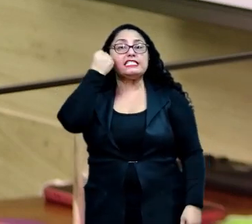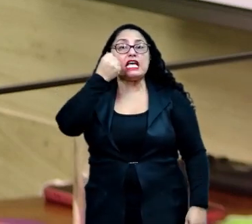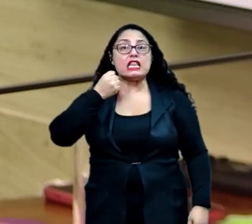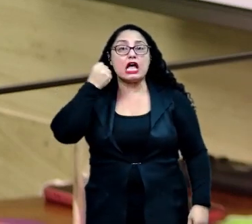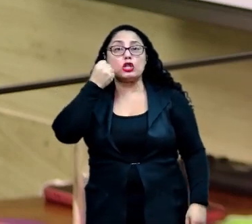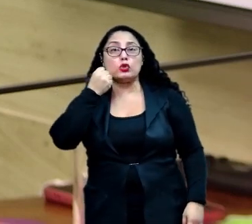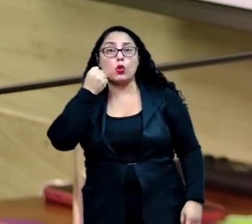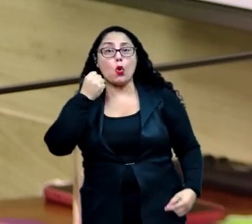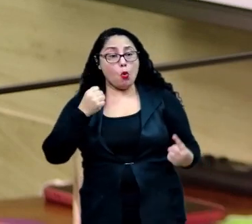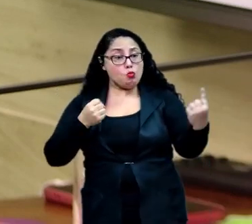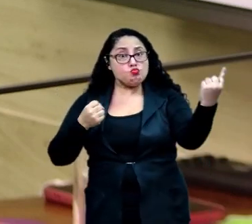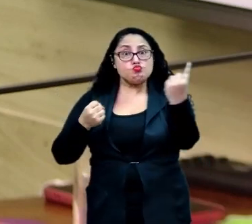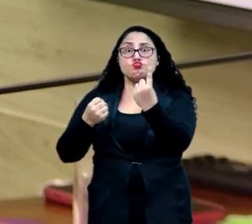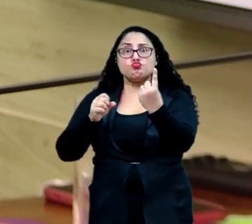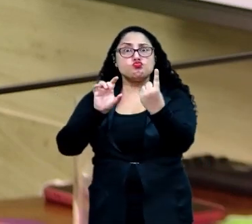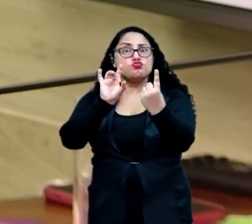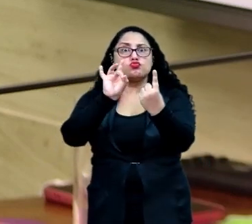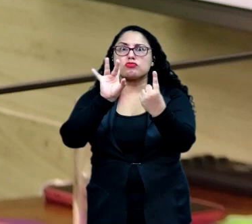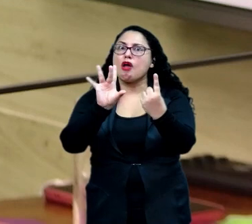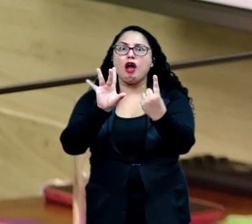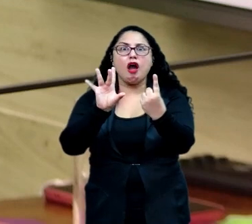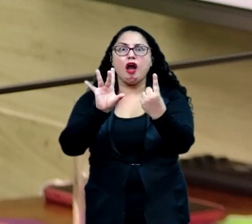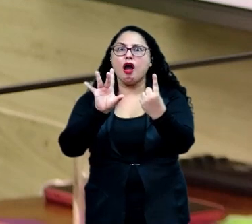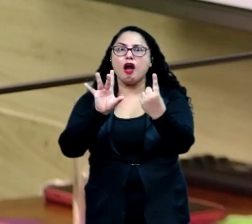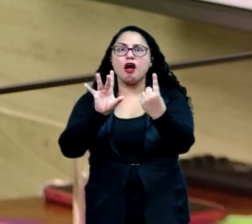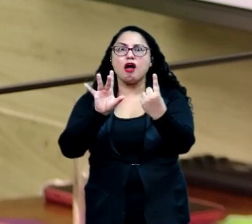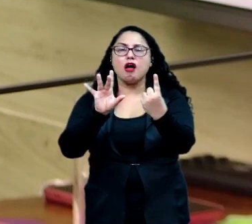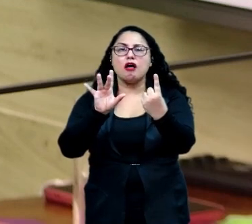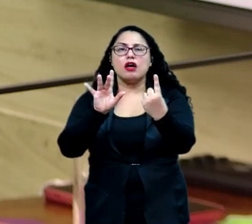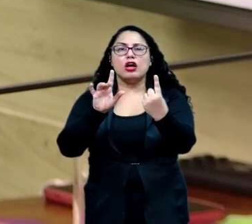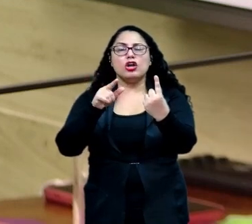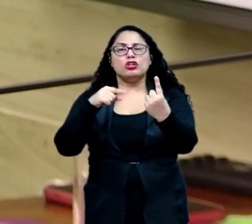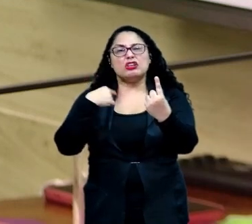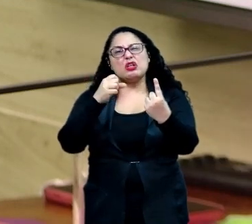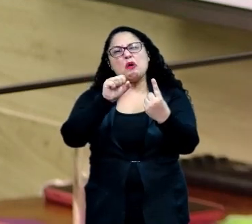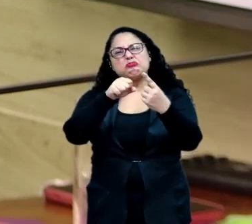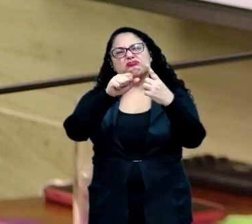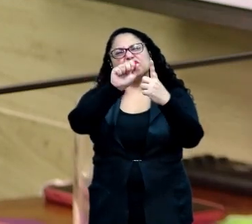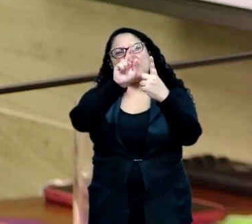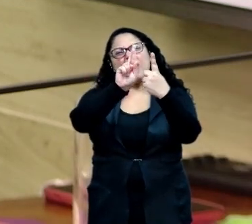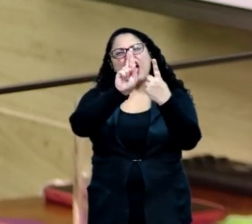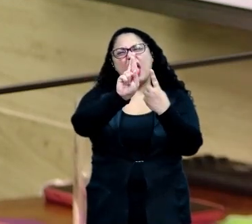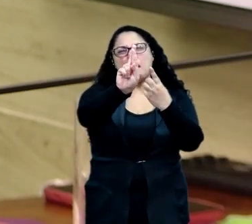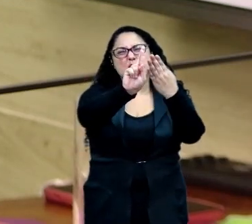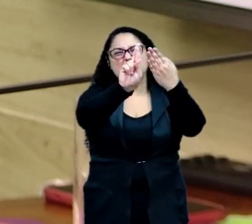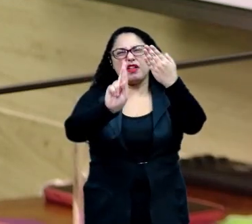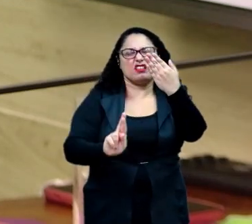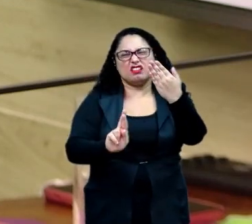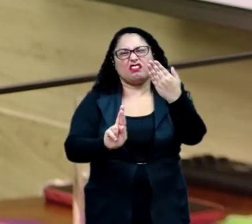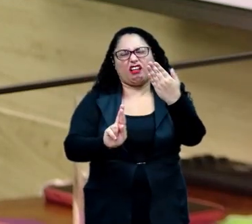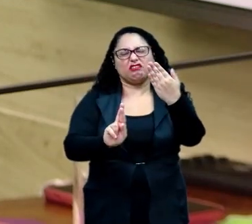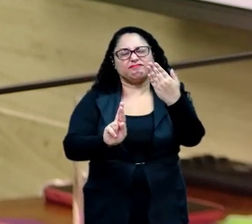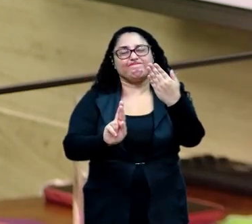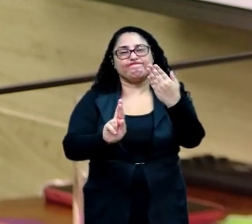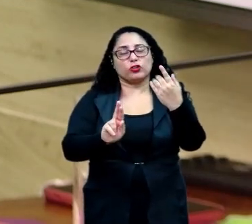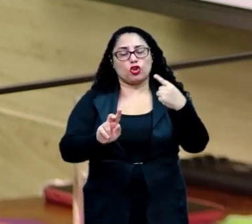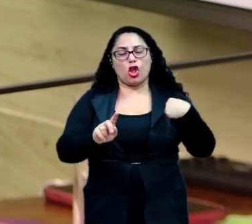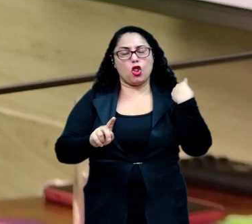senadores a gente tem 1. Então, a gente está subrepresentado. E não é só a gente que está